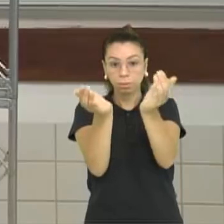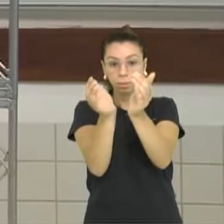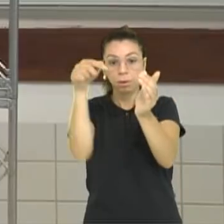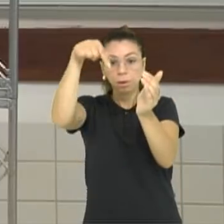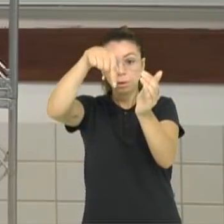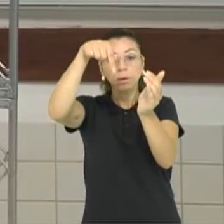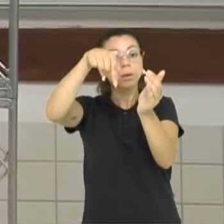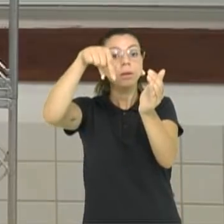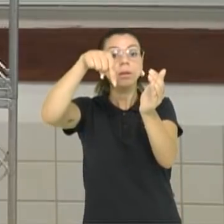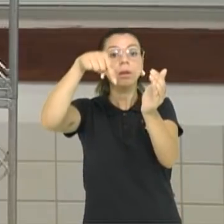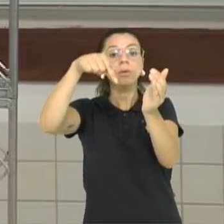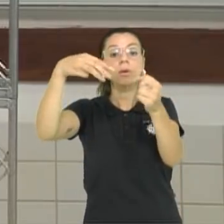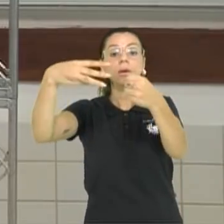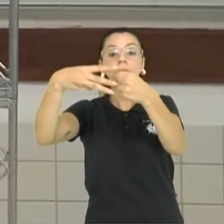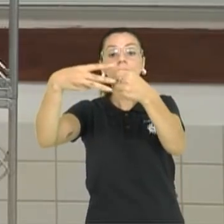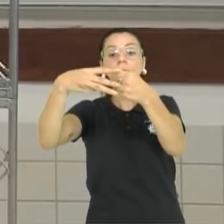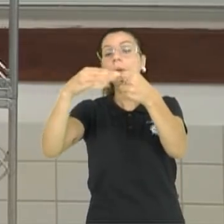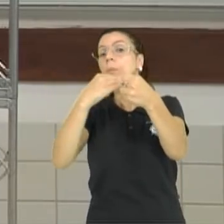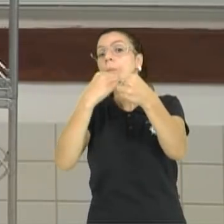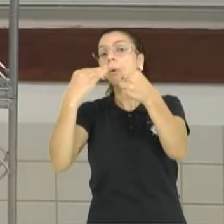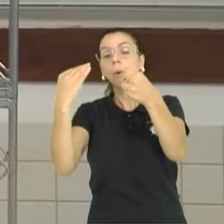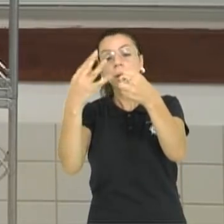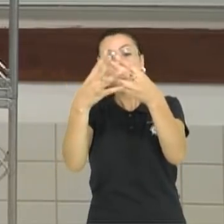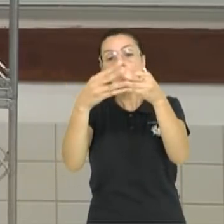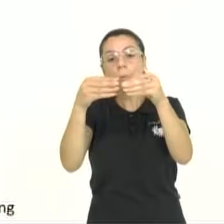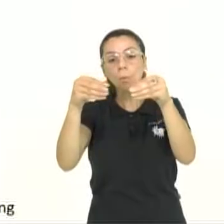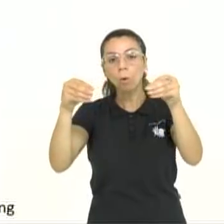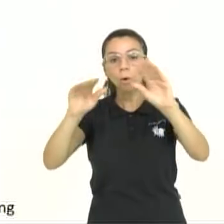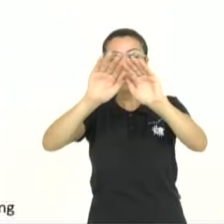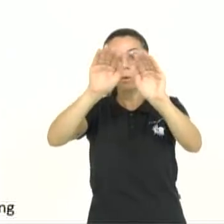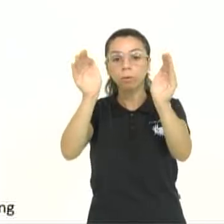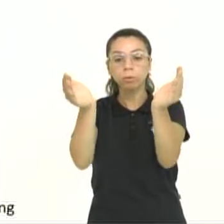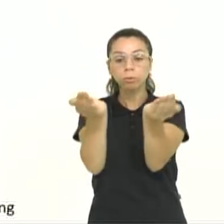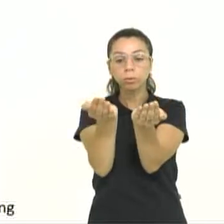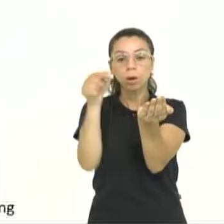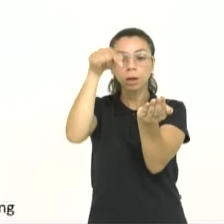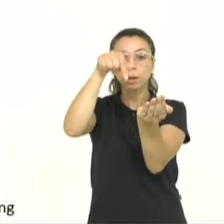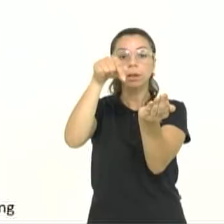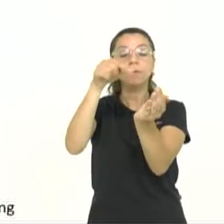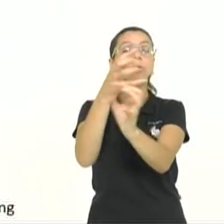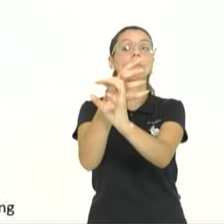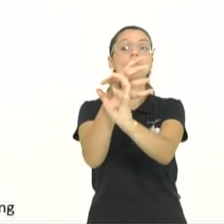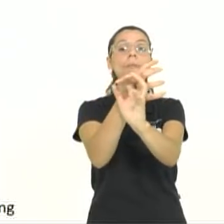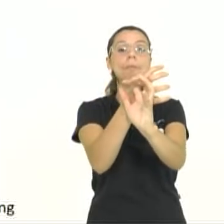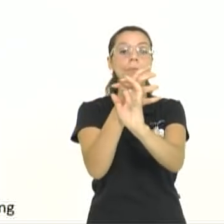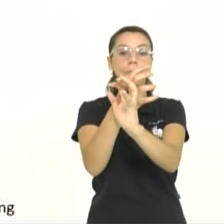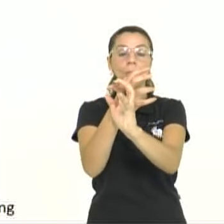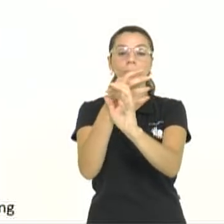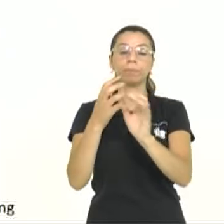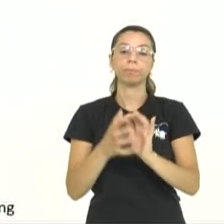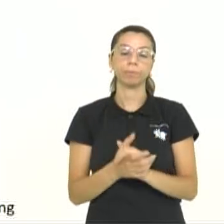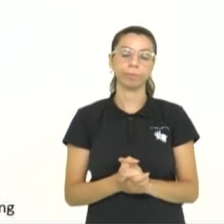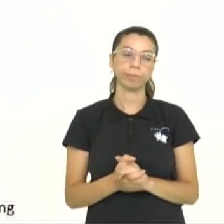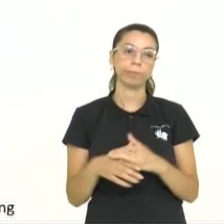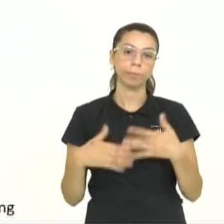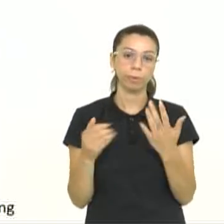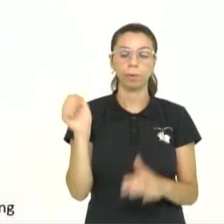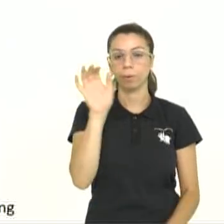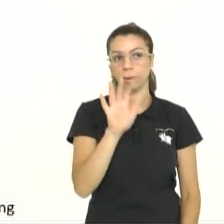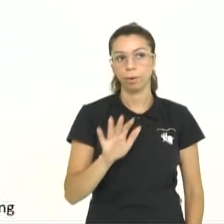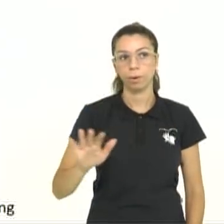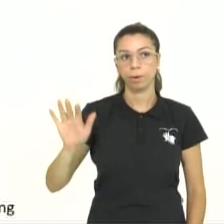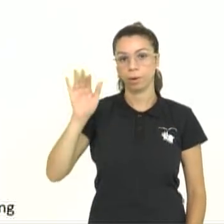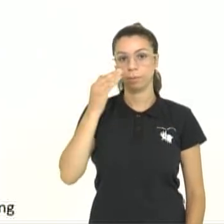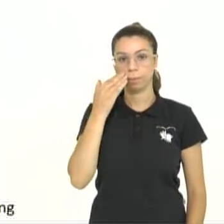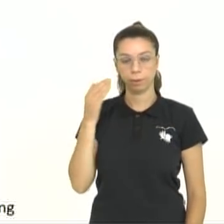vazio ficou. Então, se a gente observar aqui na tela, a gente tem um microscópio, né, um desenho, uma imagem do